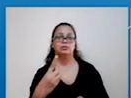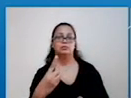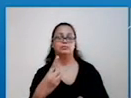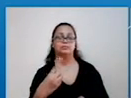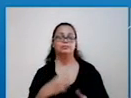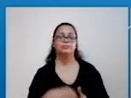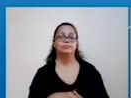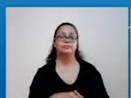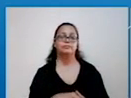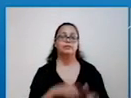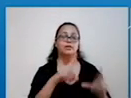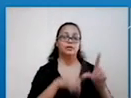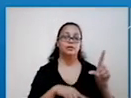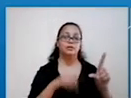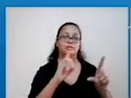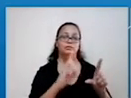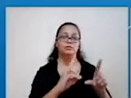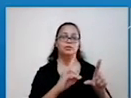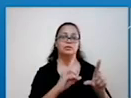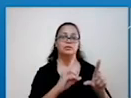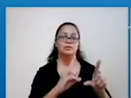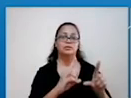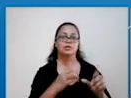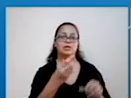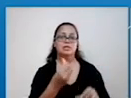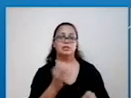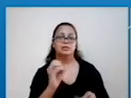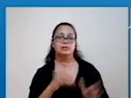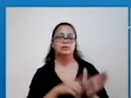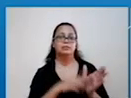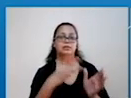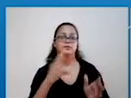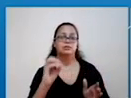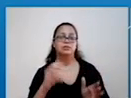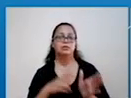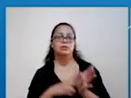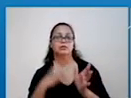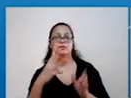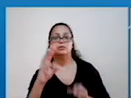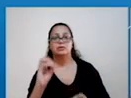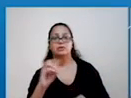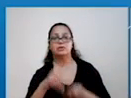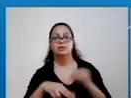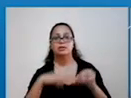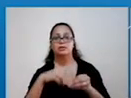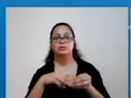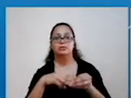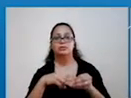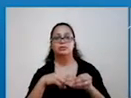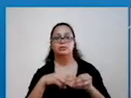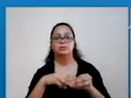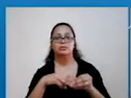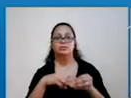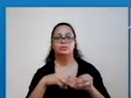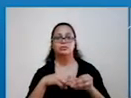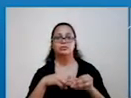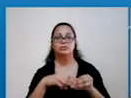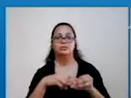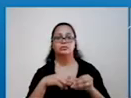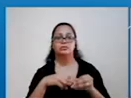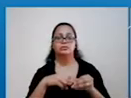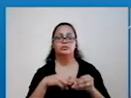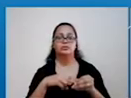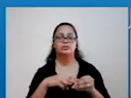E no átomo D, seria 60 menos 30 com 30 nêutrons. Então, os átomos que são isótonos são